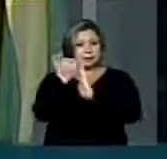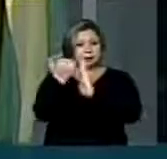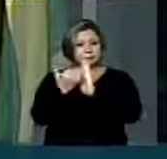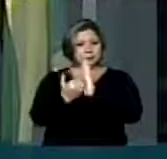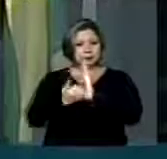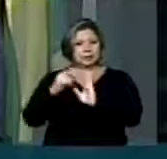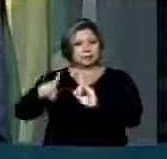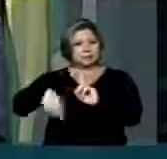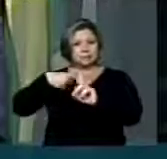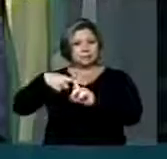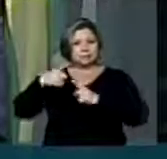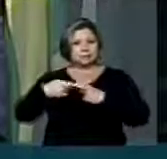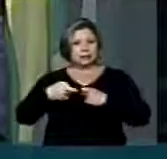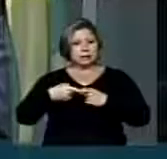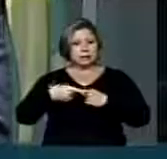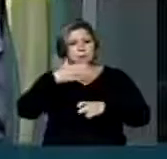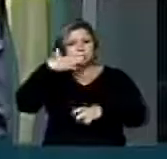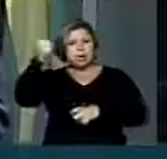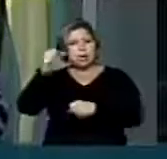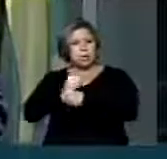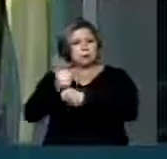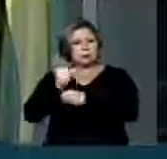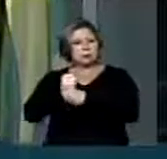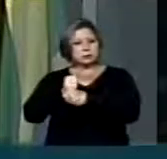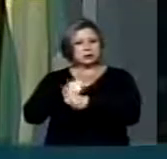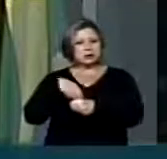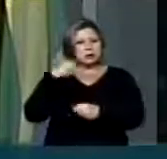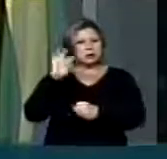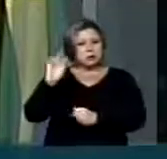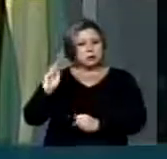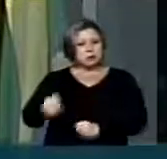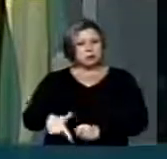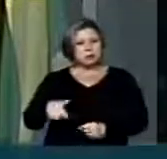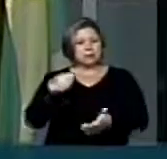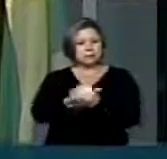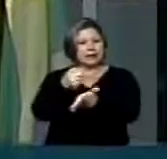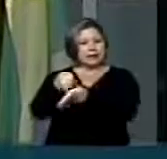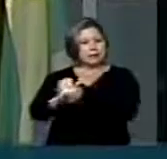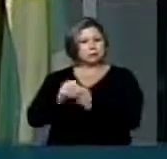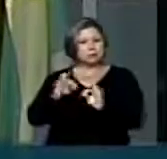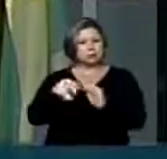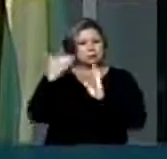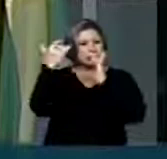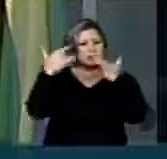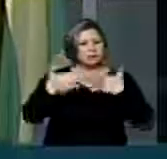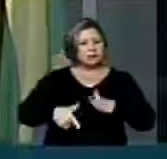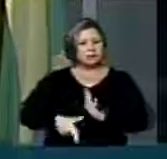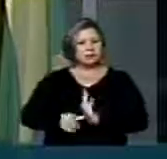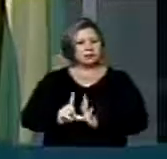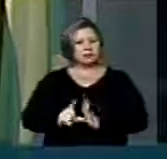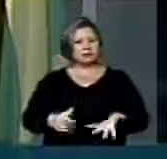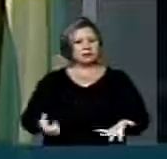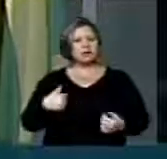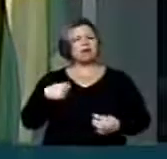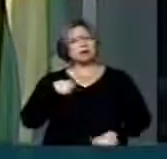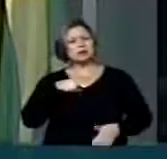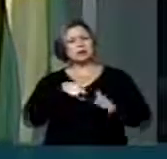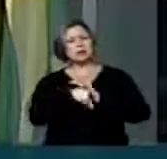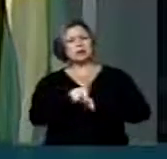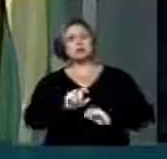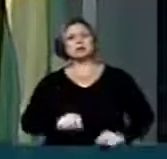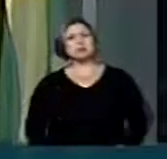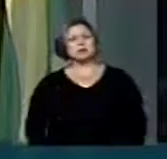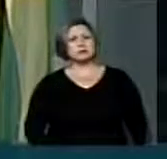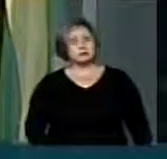Essa é a troca. Esse é o legado. E aí eu lhe pergunto: